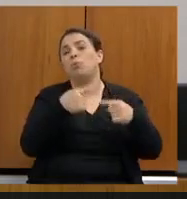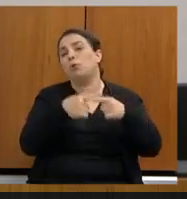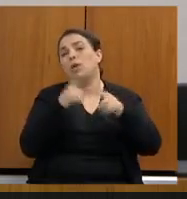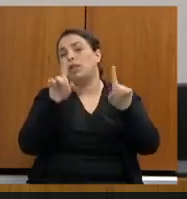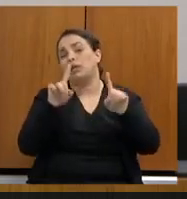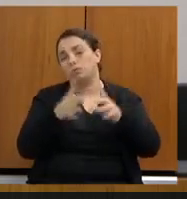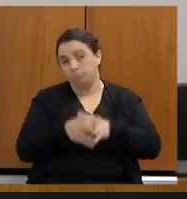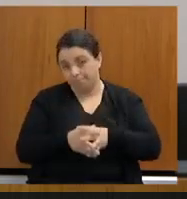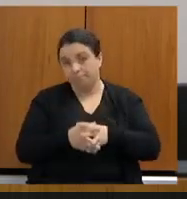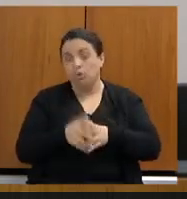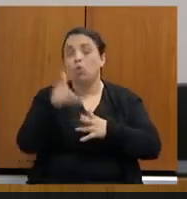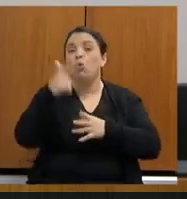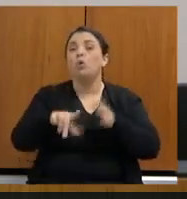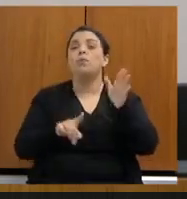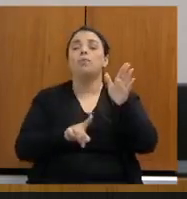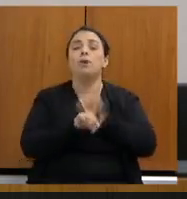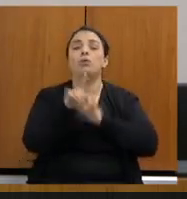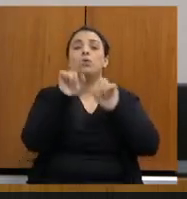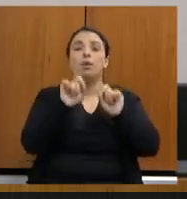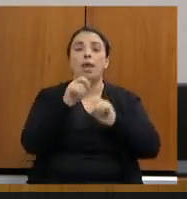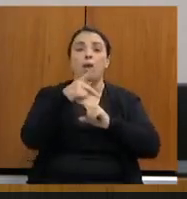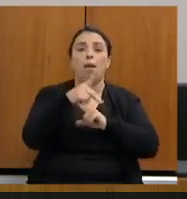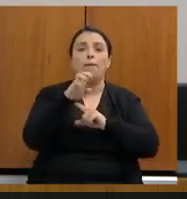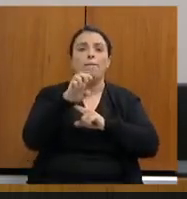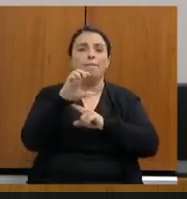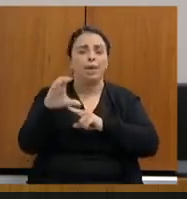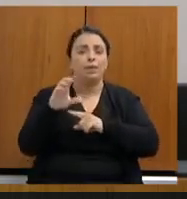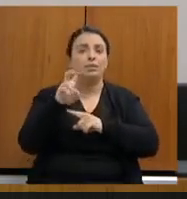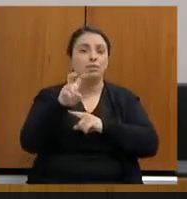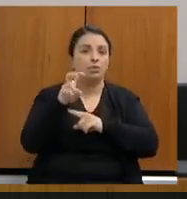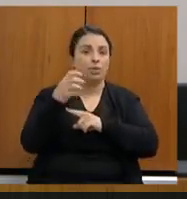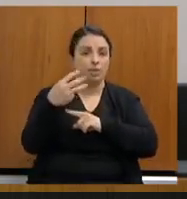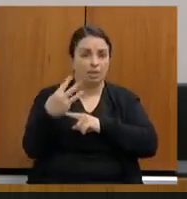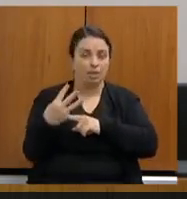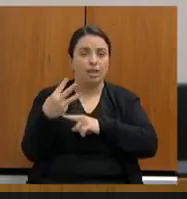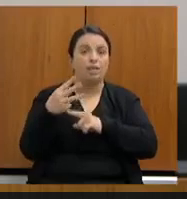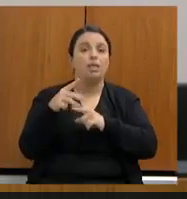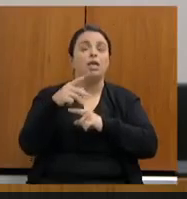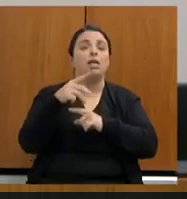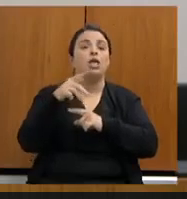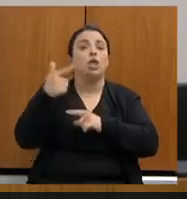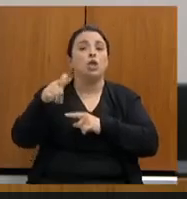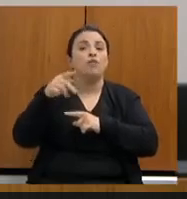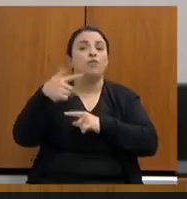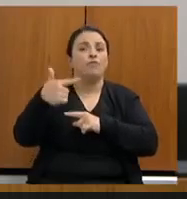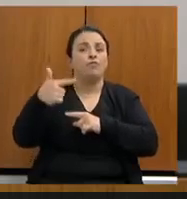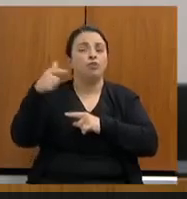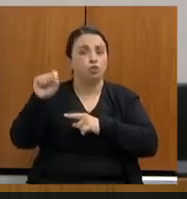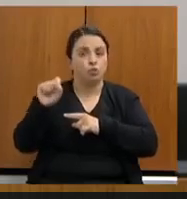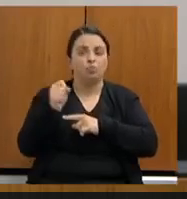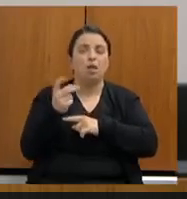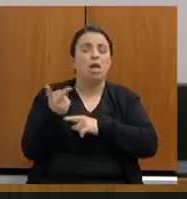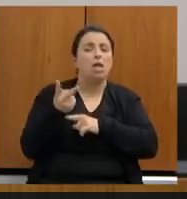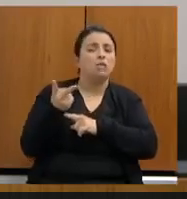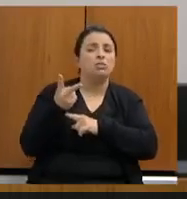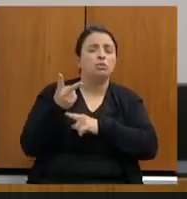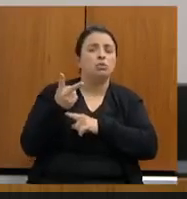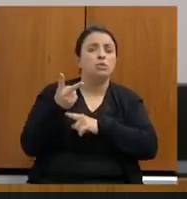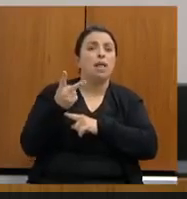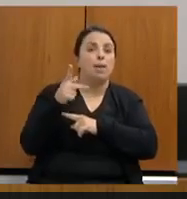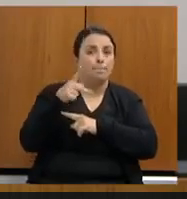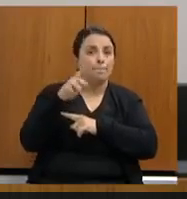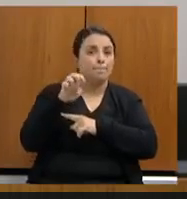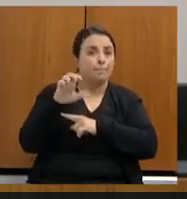Outro. PEC 53 e PEC 28 eu coloquei esses duas peças cartório